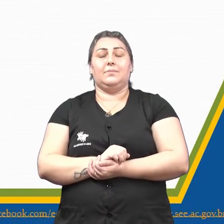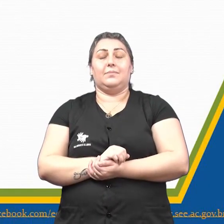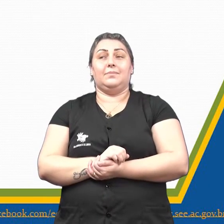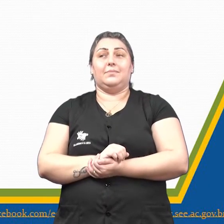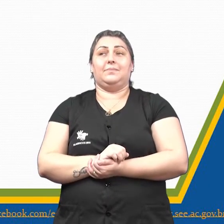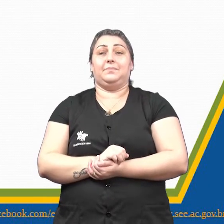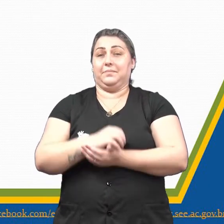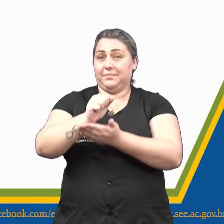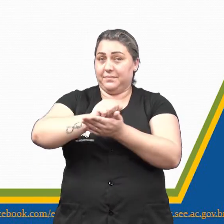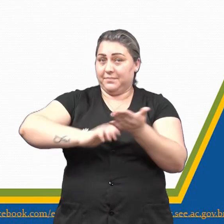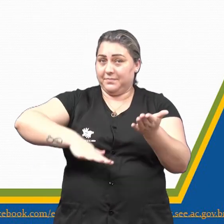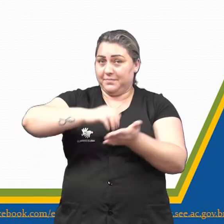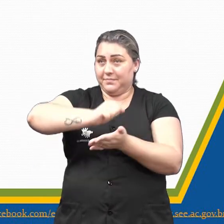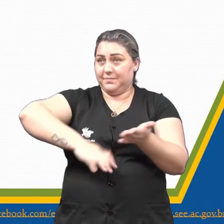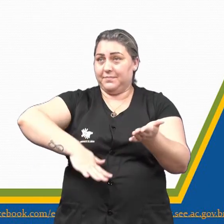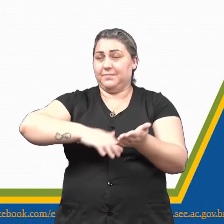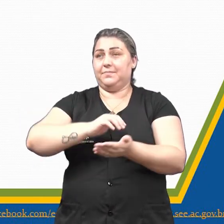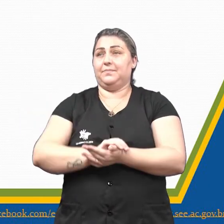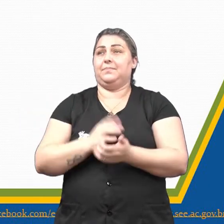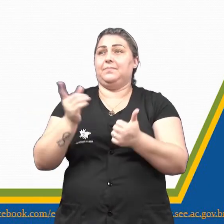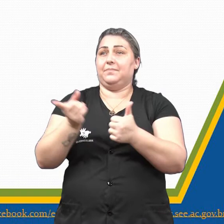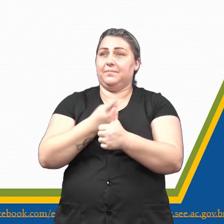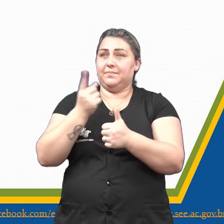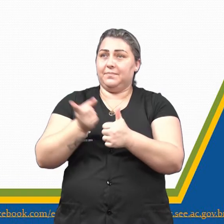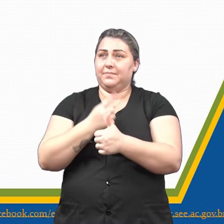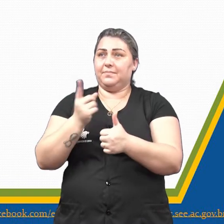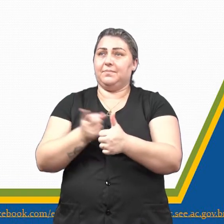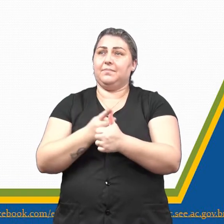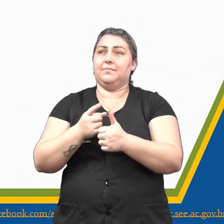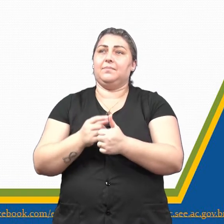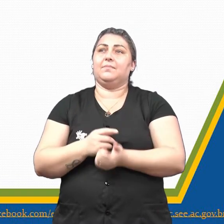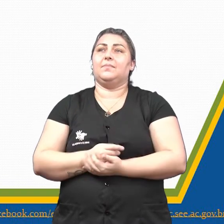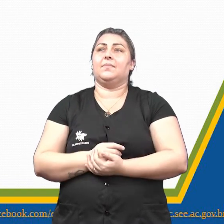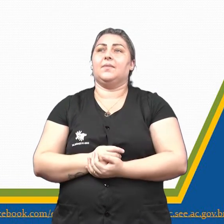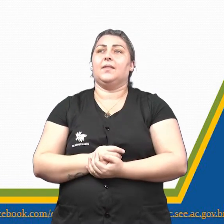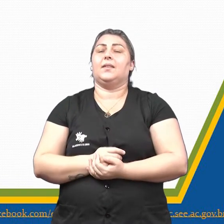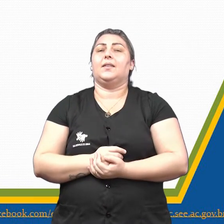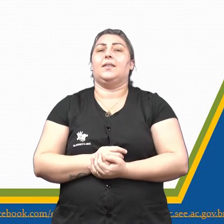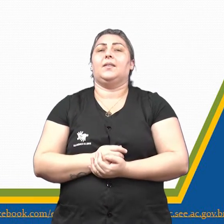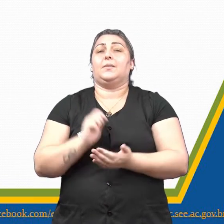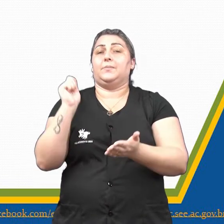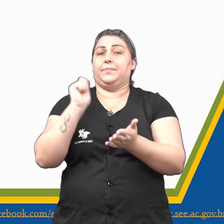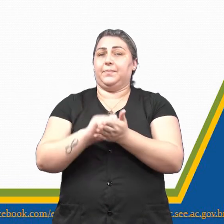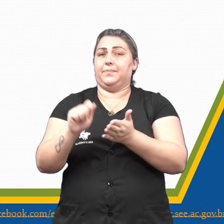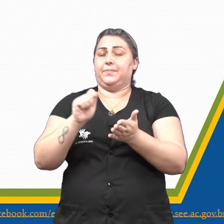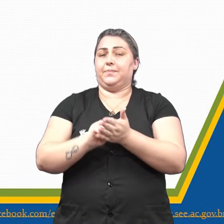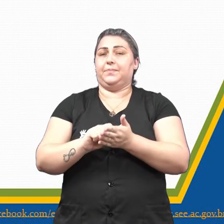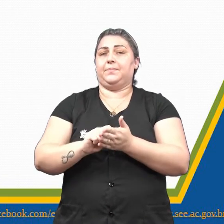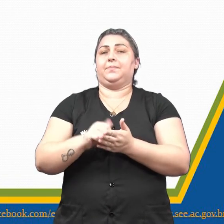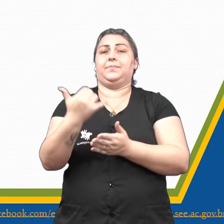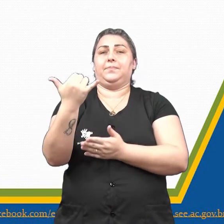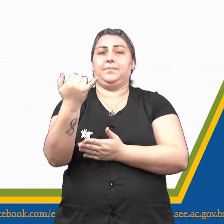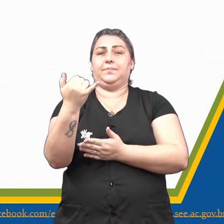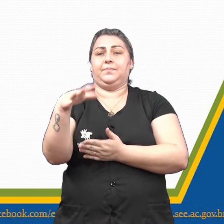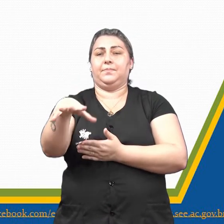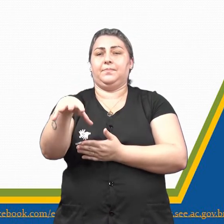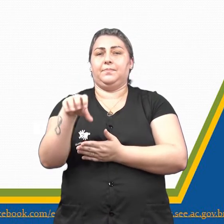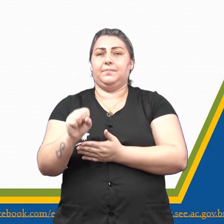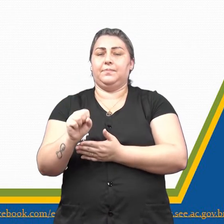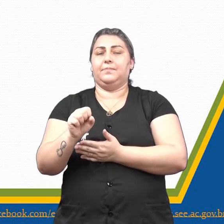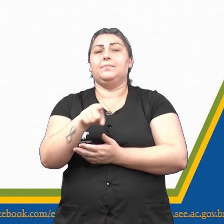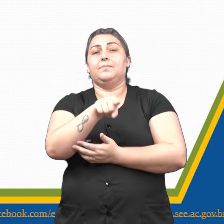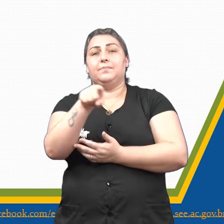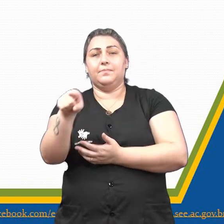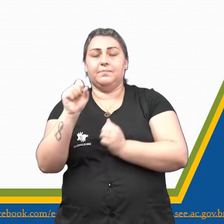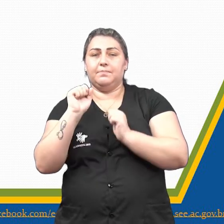Vamos lá para o exercitando. Primeira questão. Vamos lá, anotando. Peguem aí caneta, tá? Para que